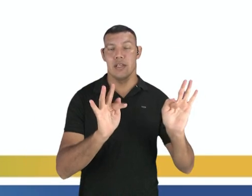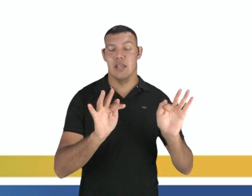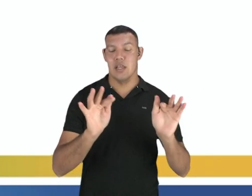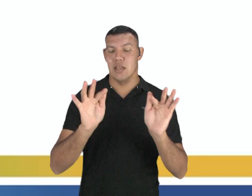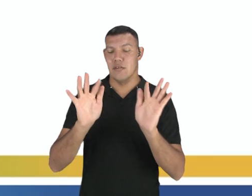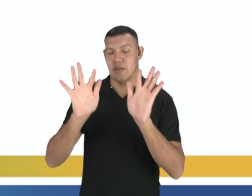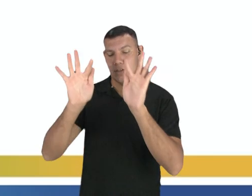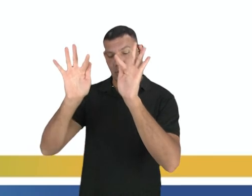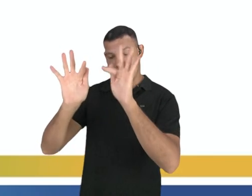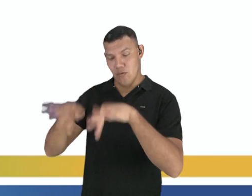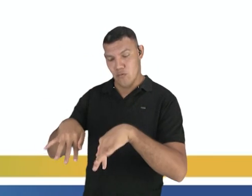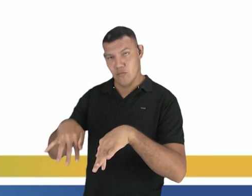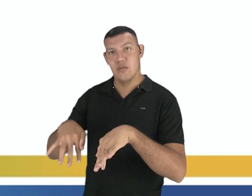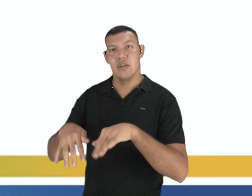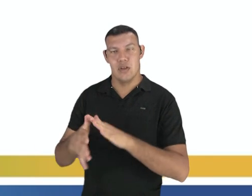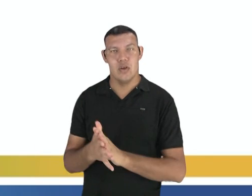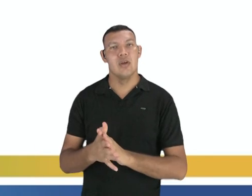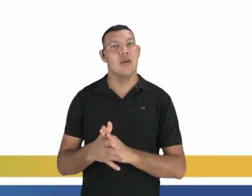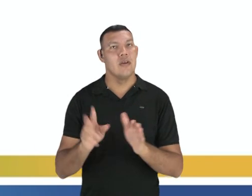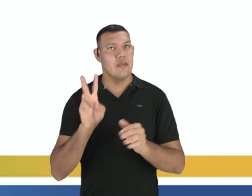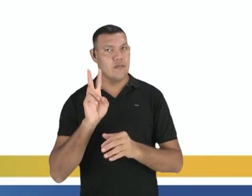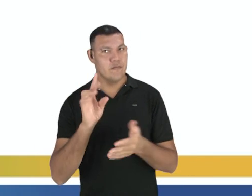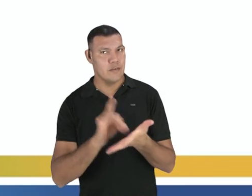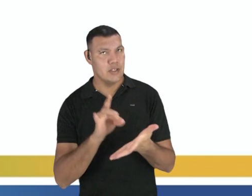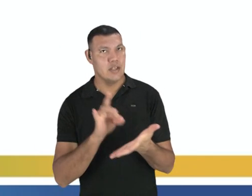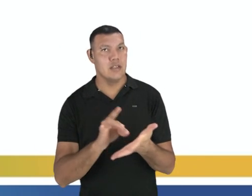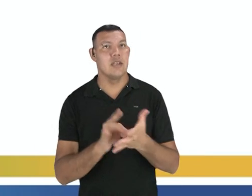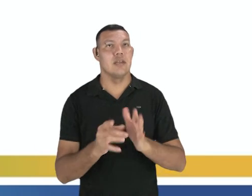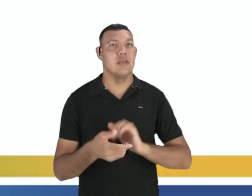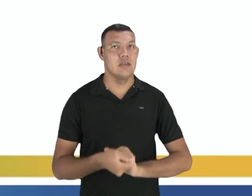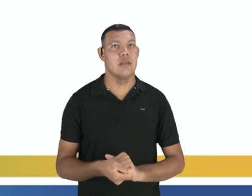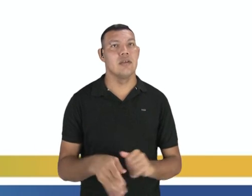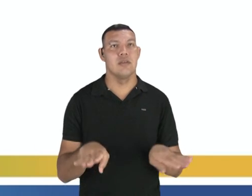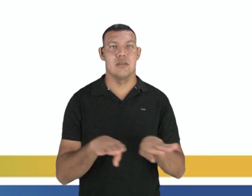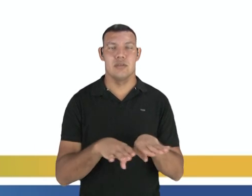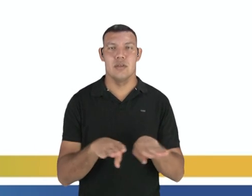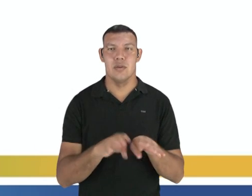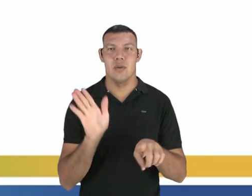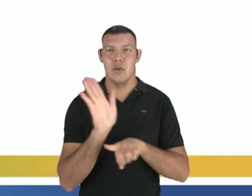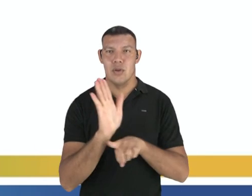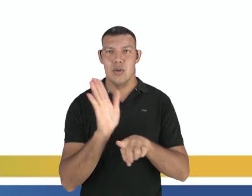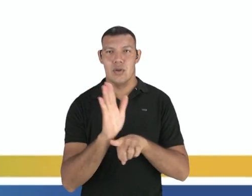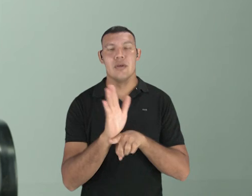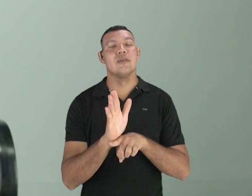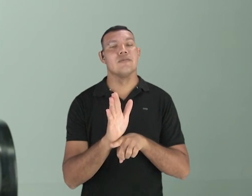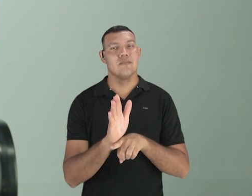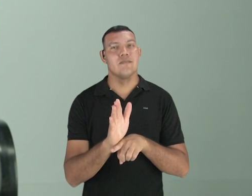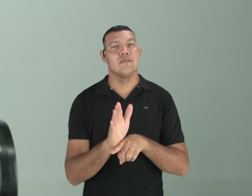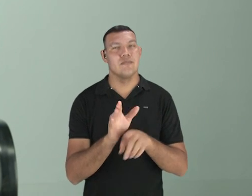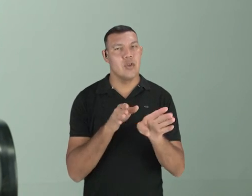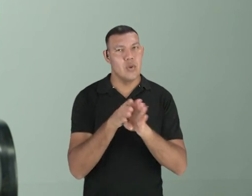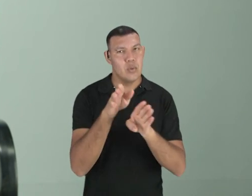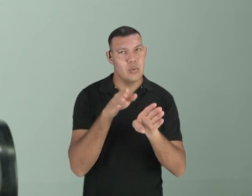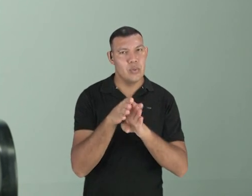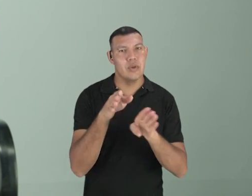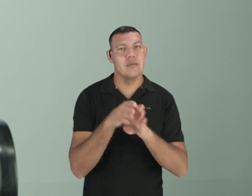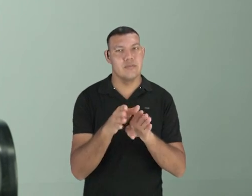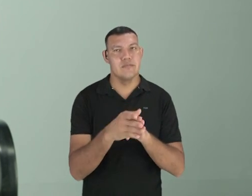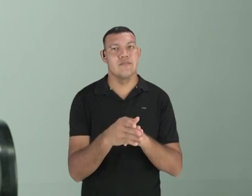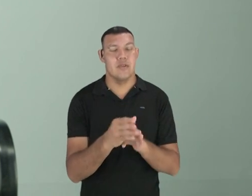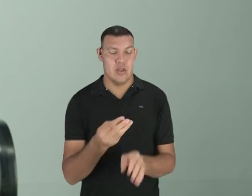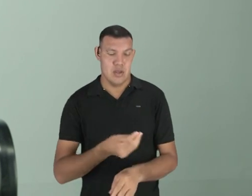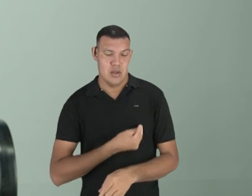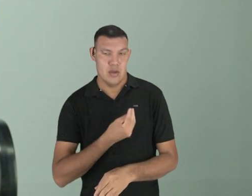O senso comum, ele pode sim, ele é um processo cultural e pode sim ajudar nessa questão da orientação da